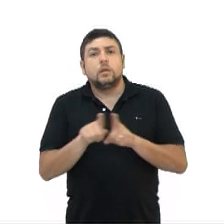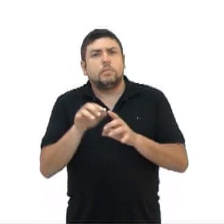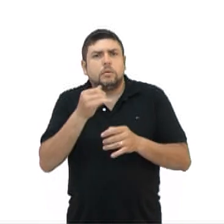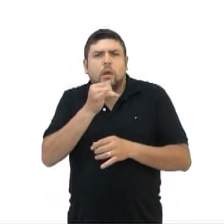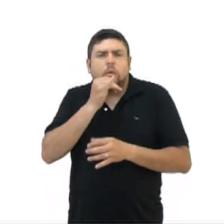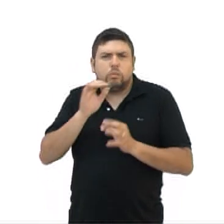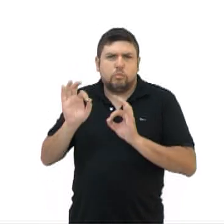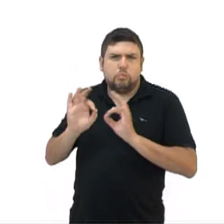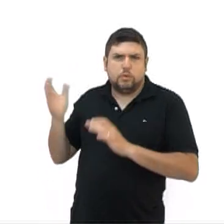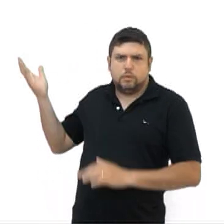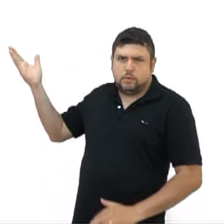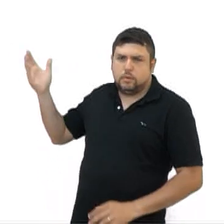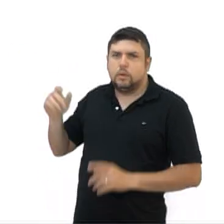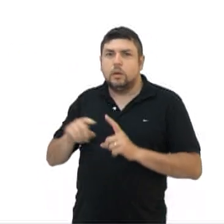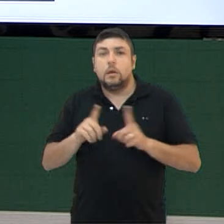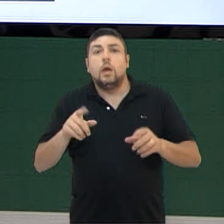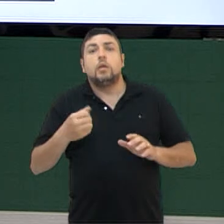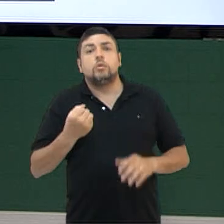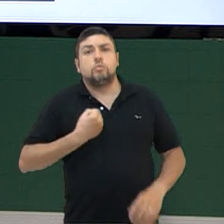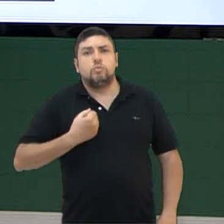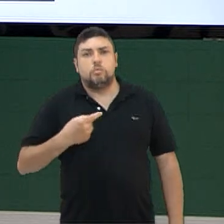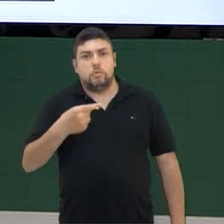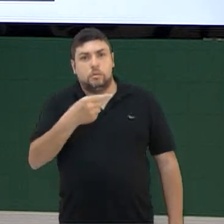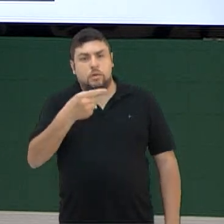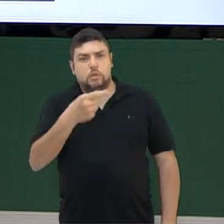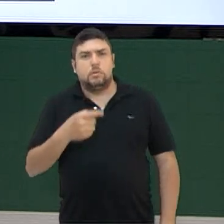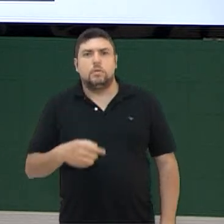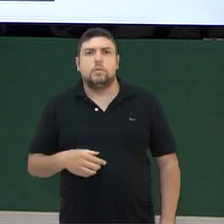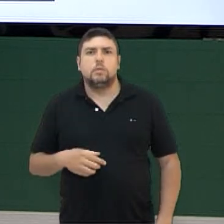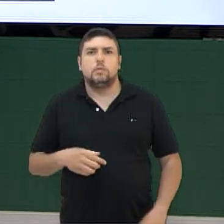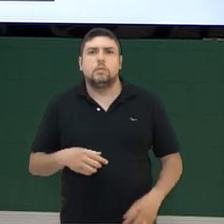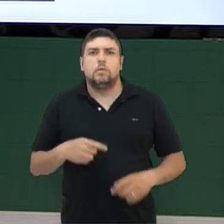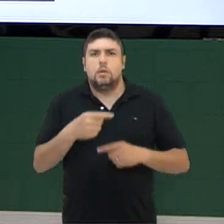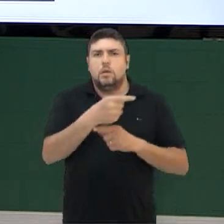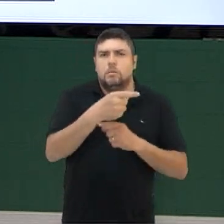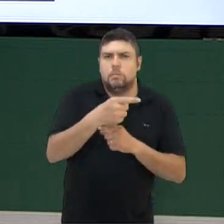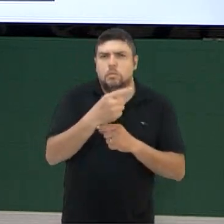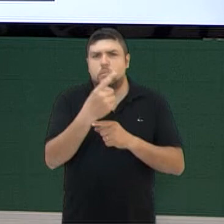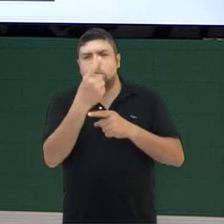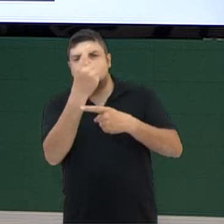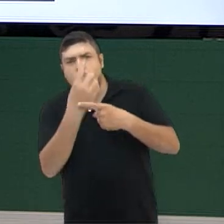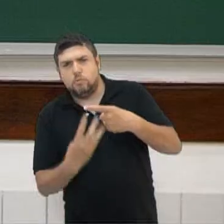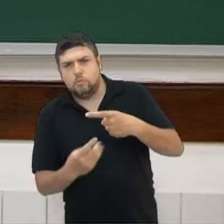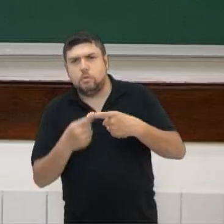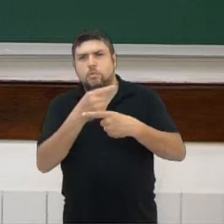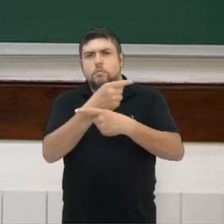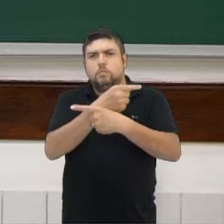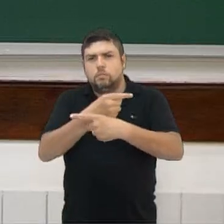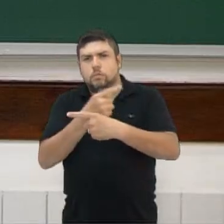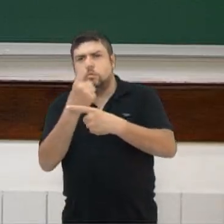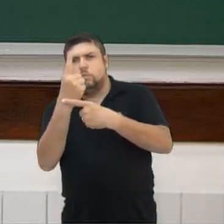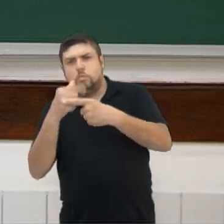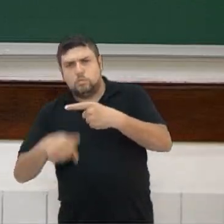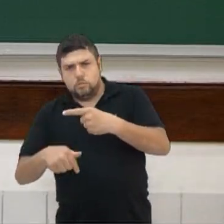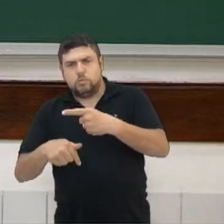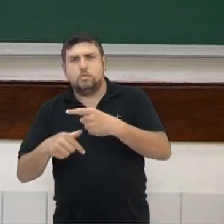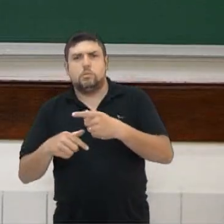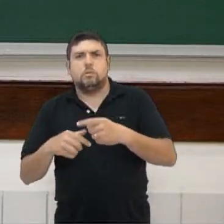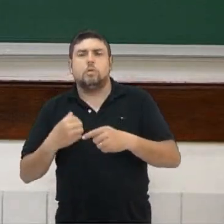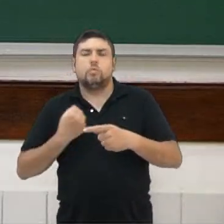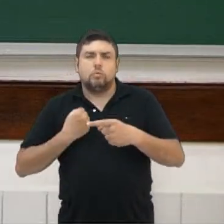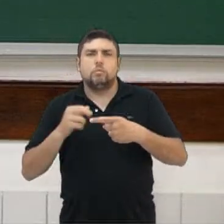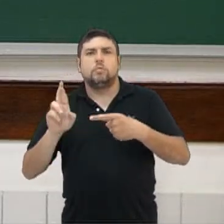também tem número negativo. Todos esses têm o seu simétrico, menos 15, menos 9/4, menos 1/7, pode ser também. Todos são números